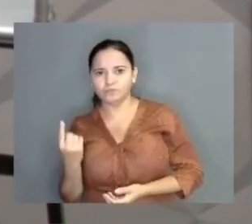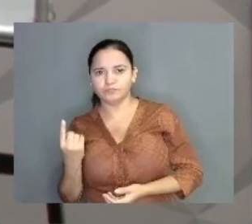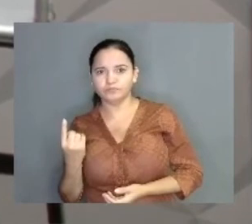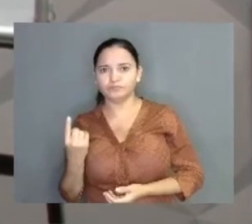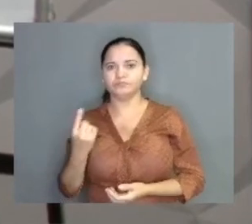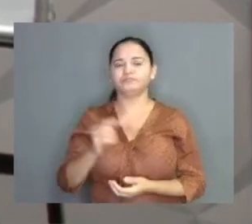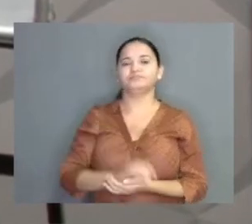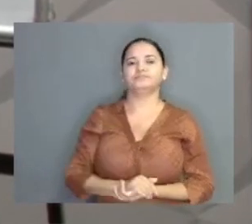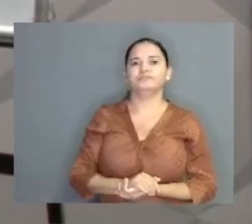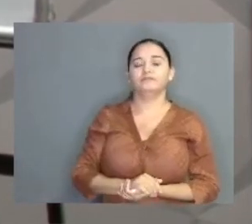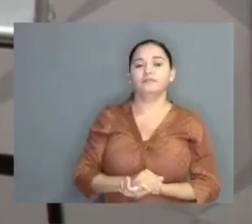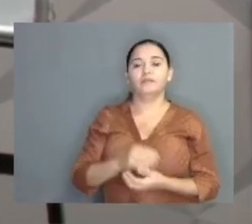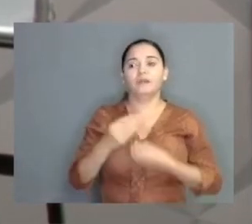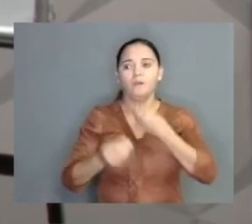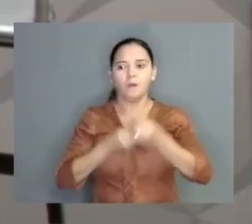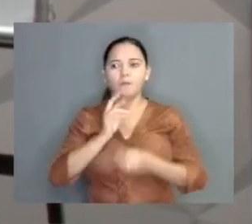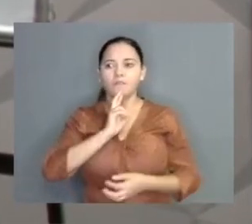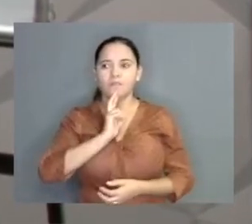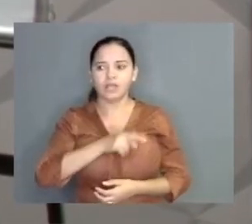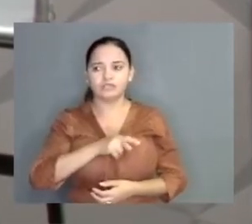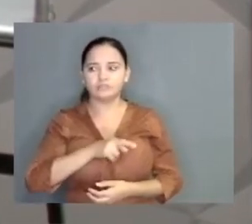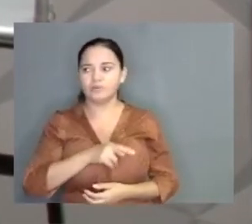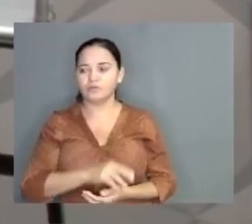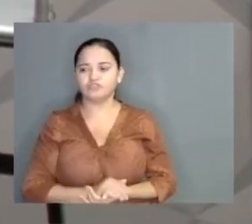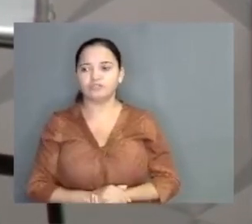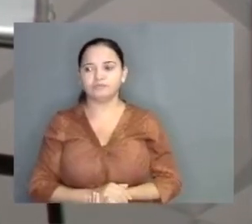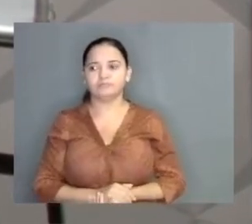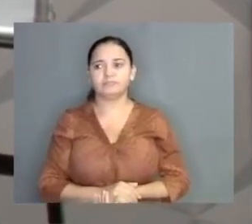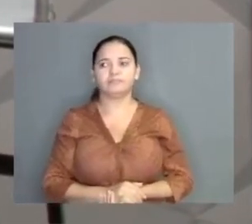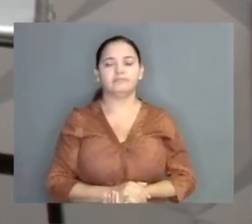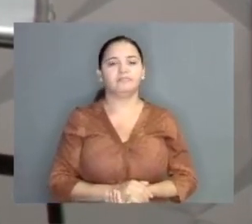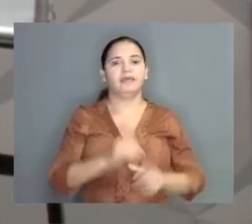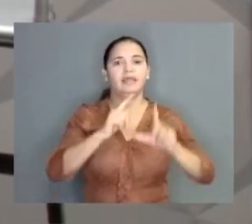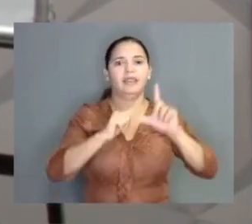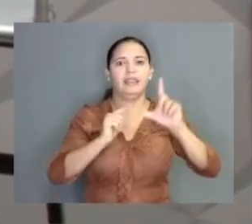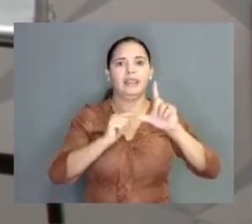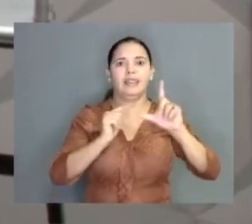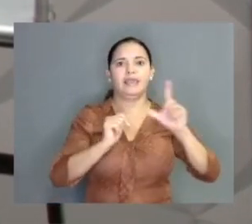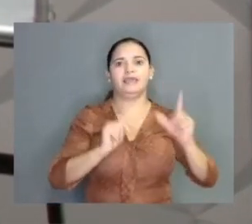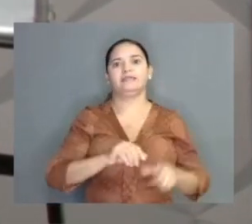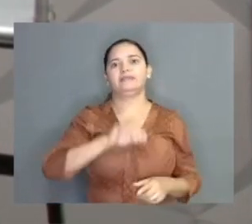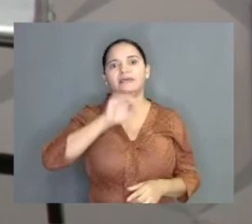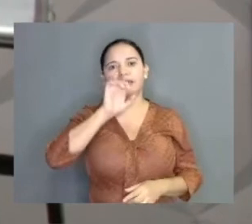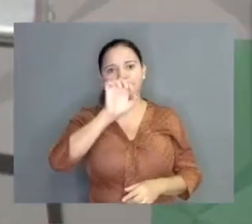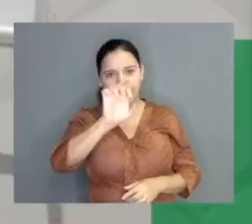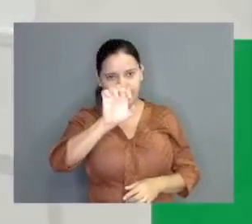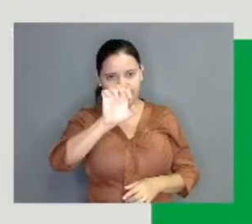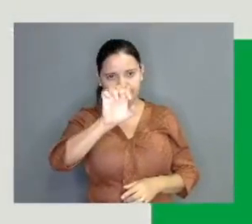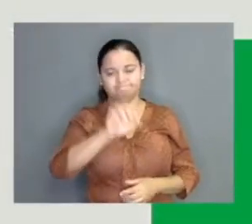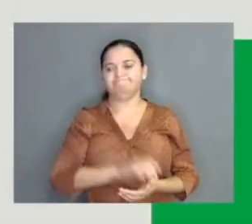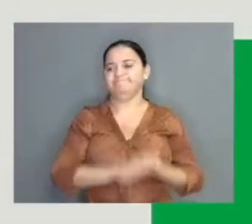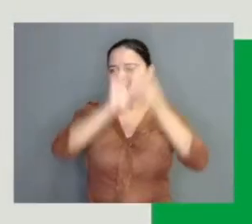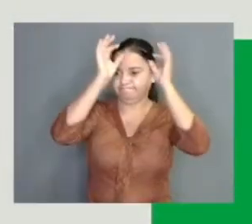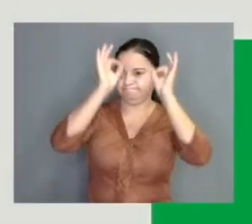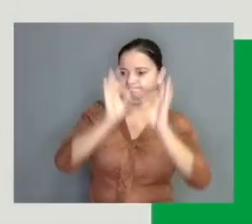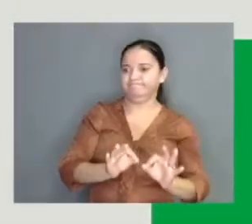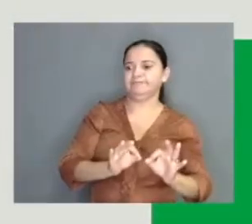0,0000001. Que alternativa? Nossa alternativa, letra E, de exato.